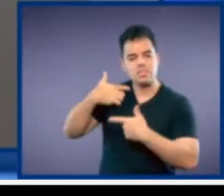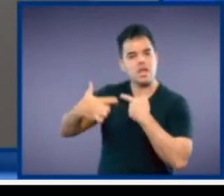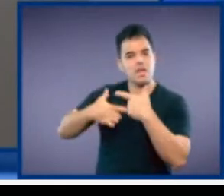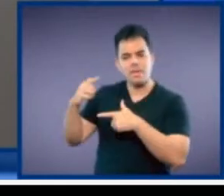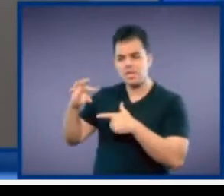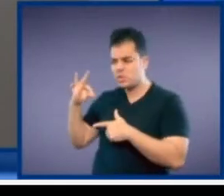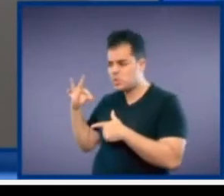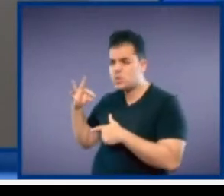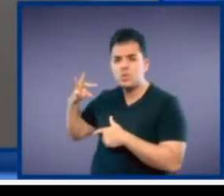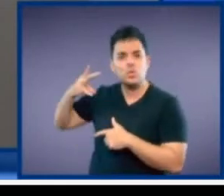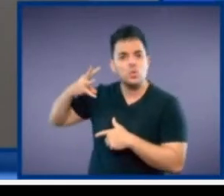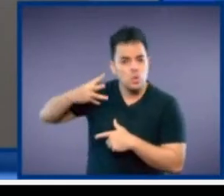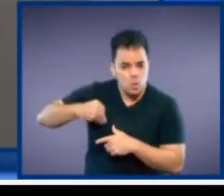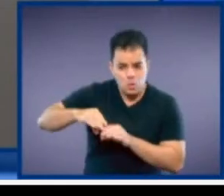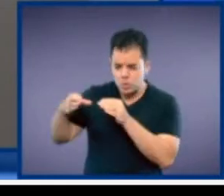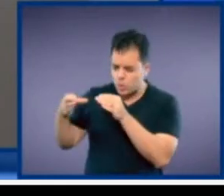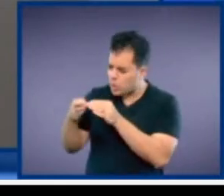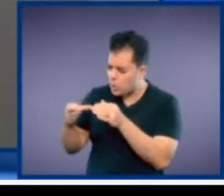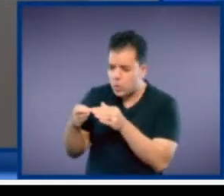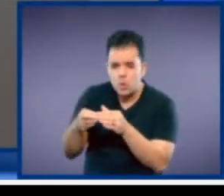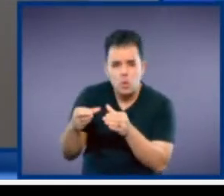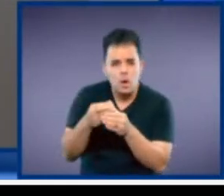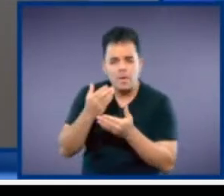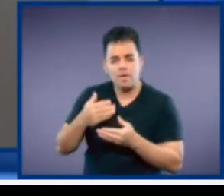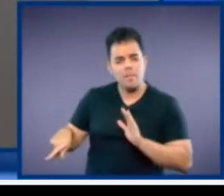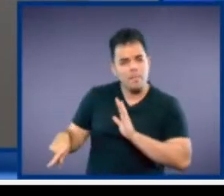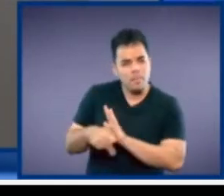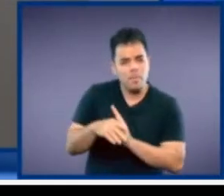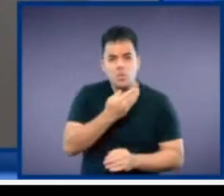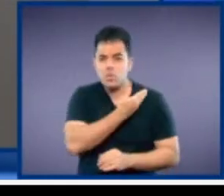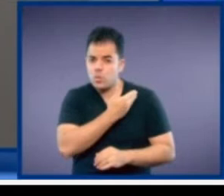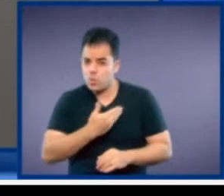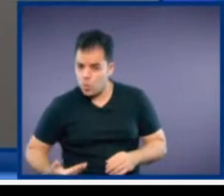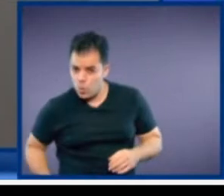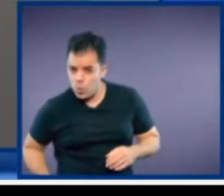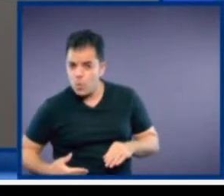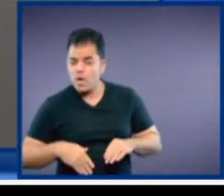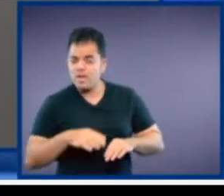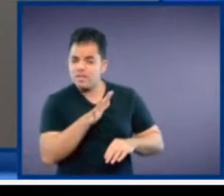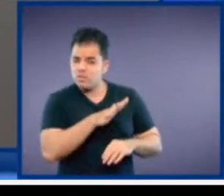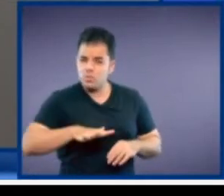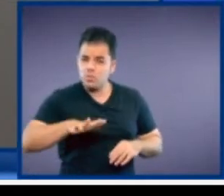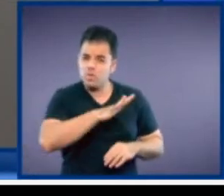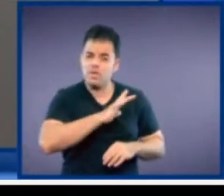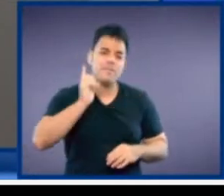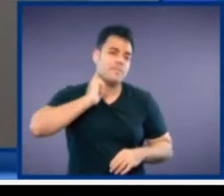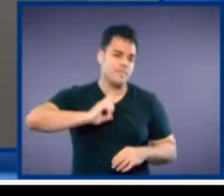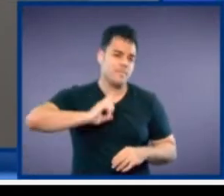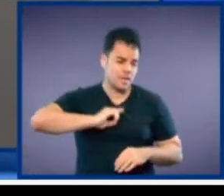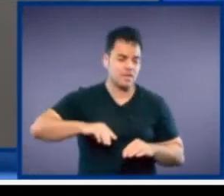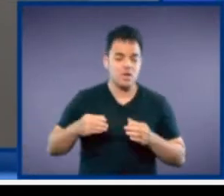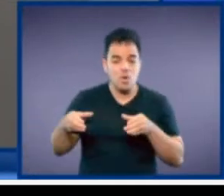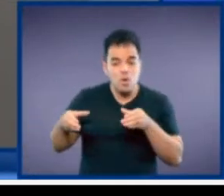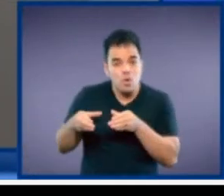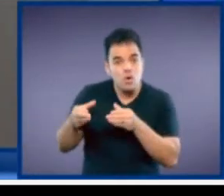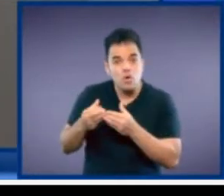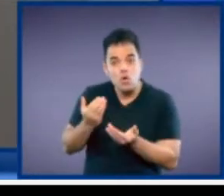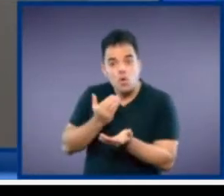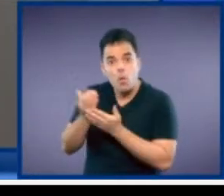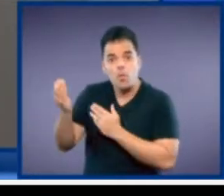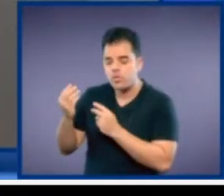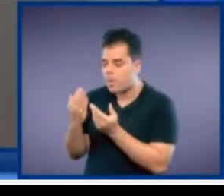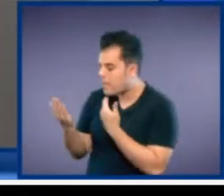as equipes que passaram pelo governo federal e pelo governo do estado de Minas Gerais, desde que as equipes começaram a discutir a